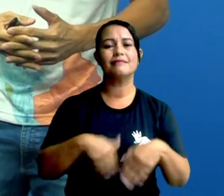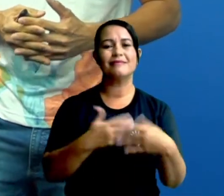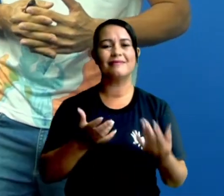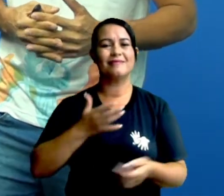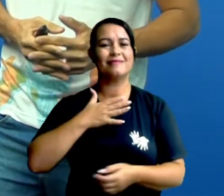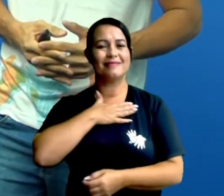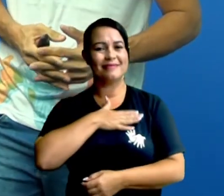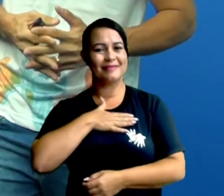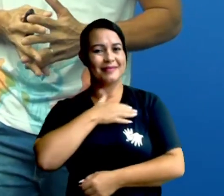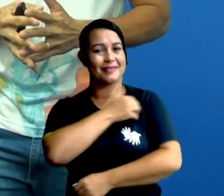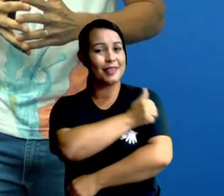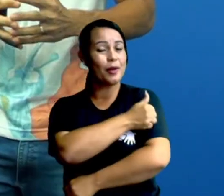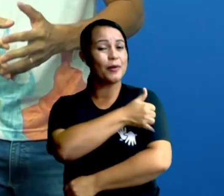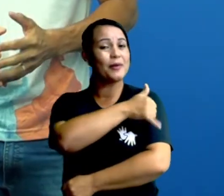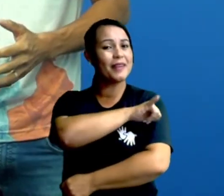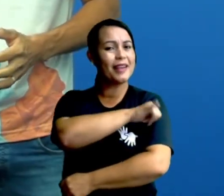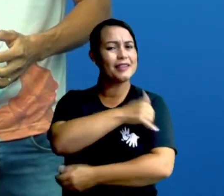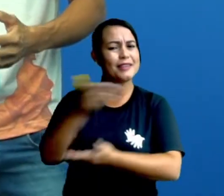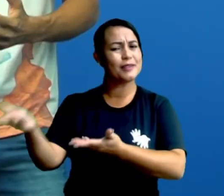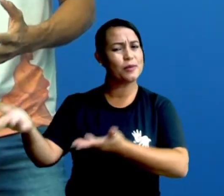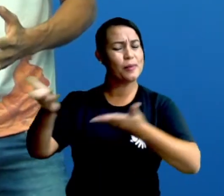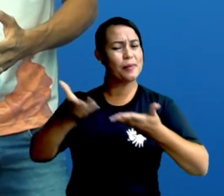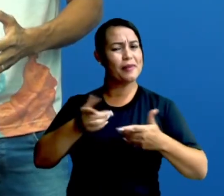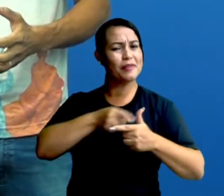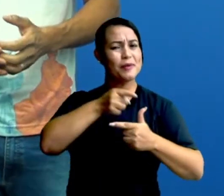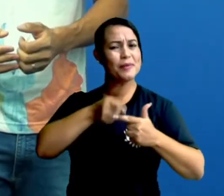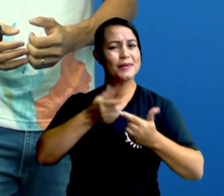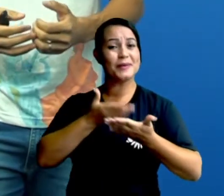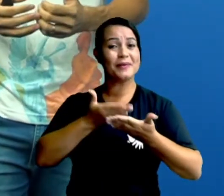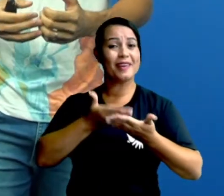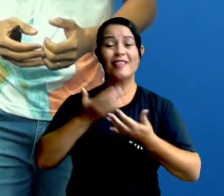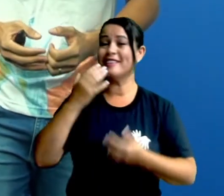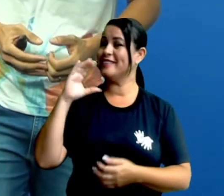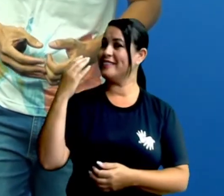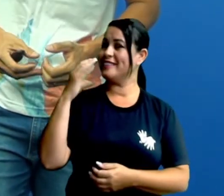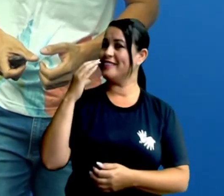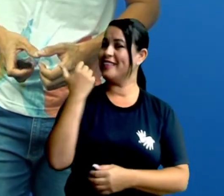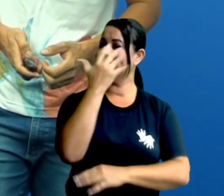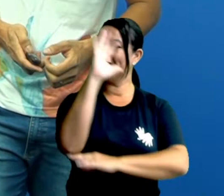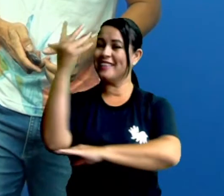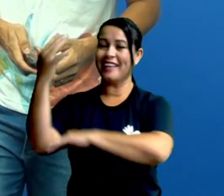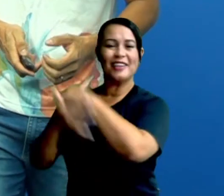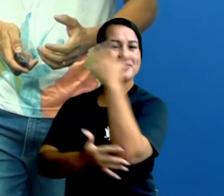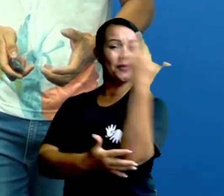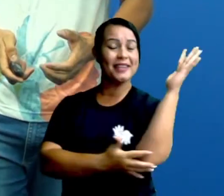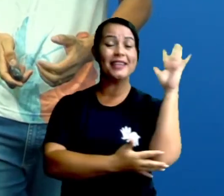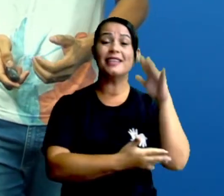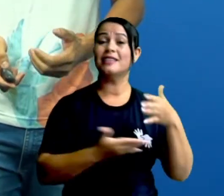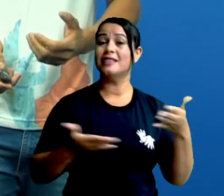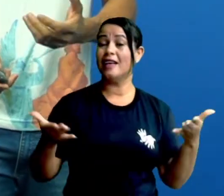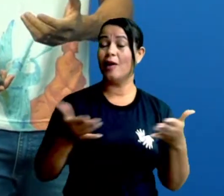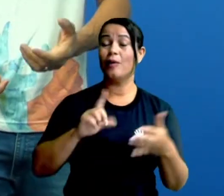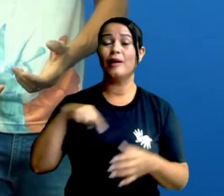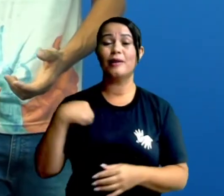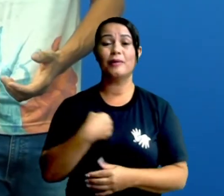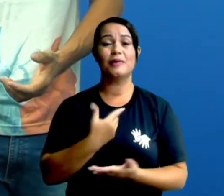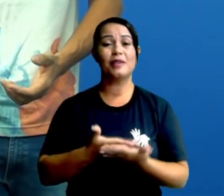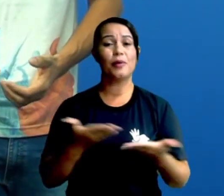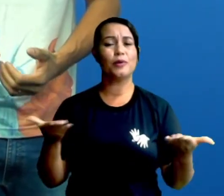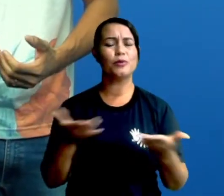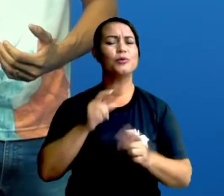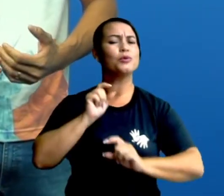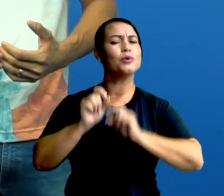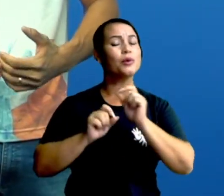Meus queridos alunos da EJA, sejam bem-vindos em mais uma aula de Ciências da Natureza. Nessa nossa aula de